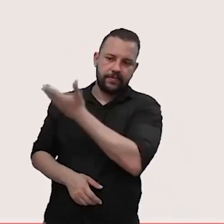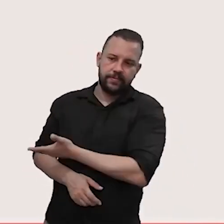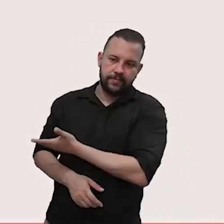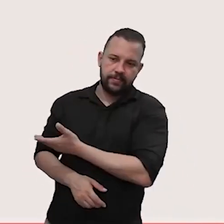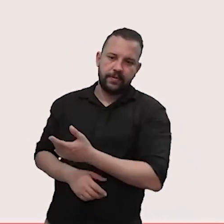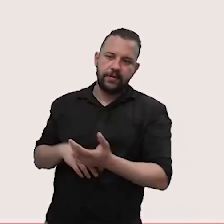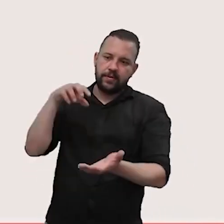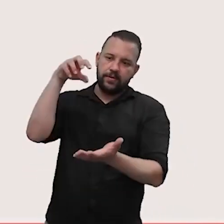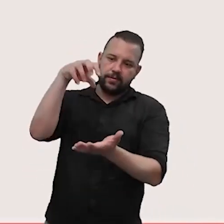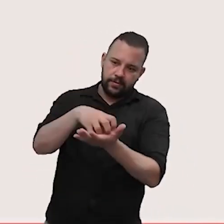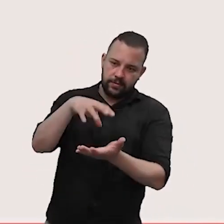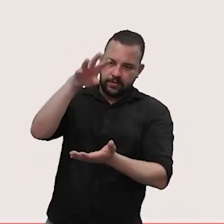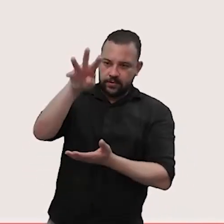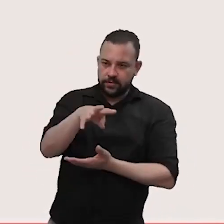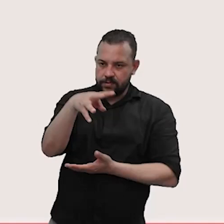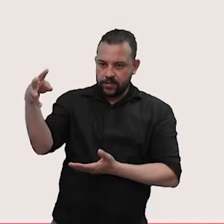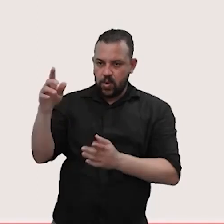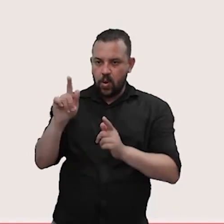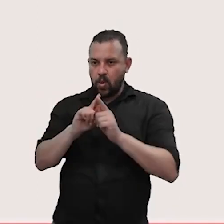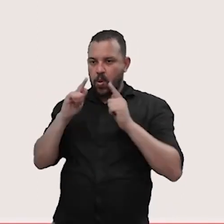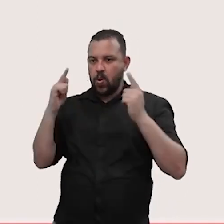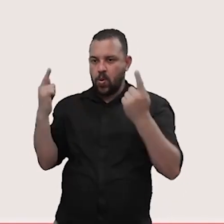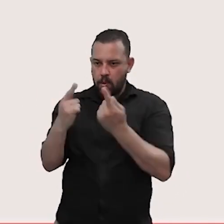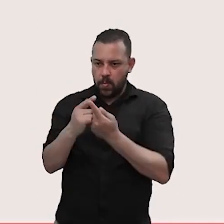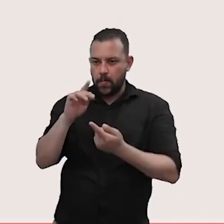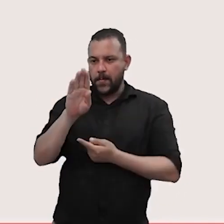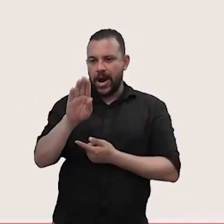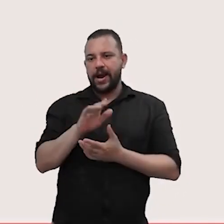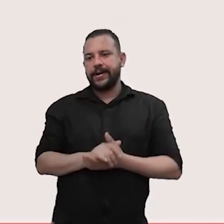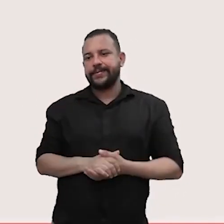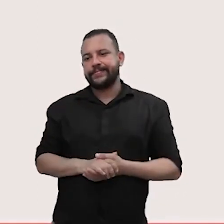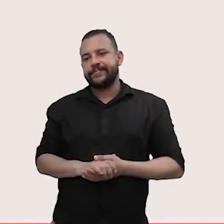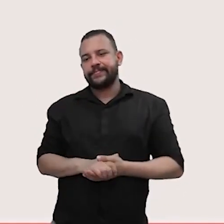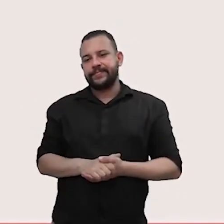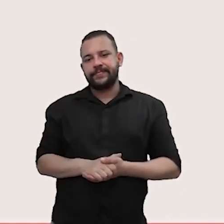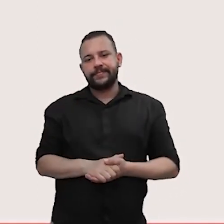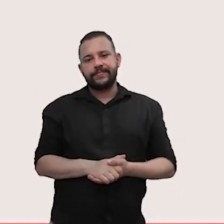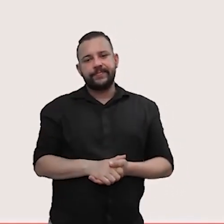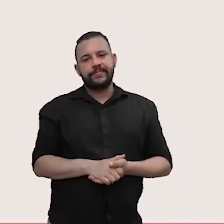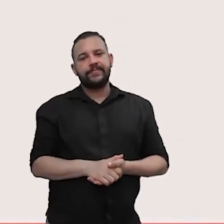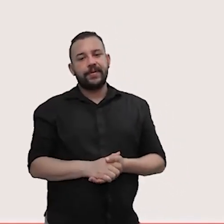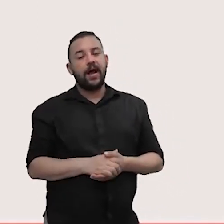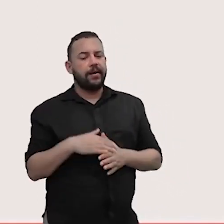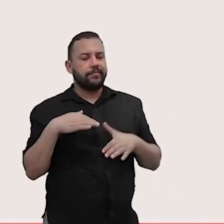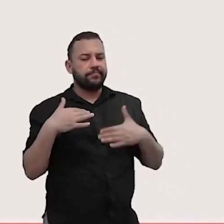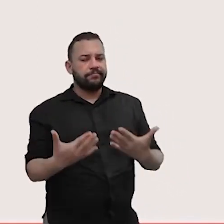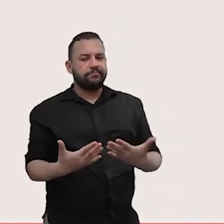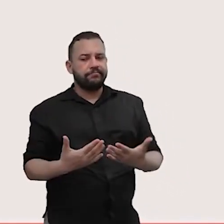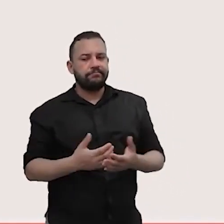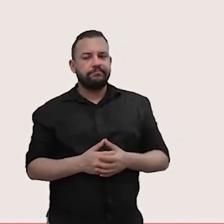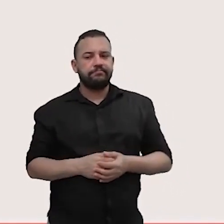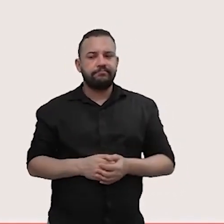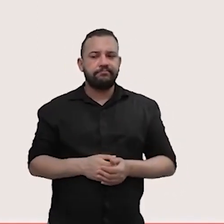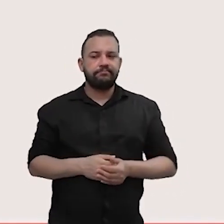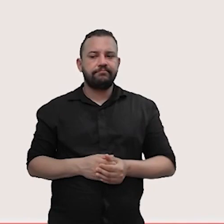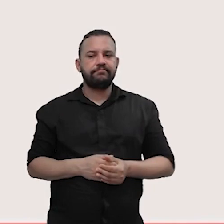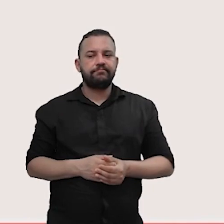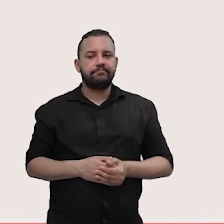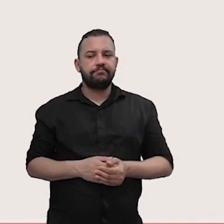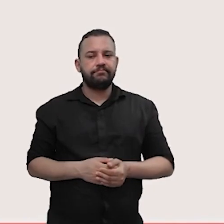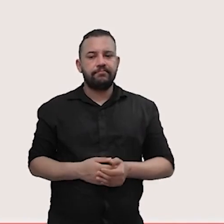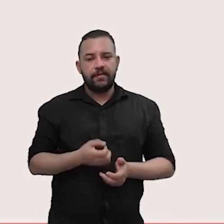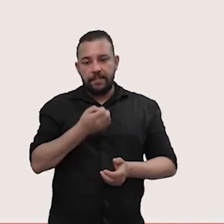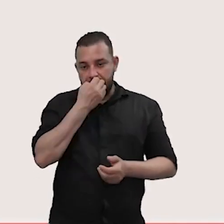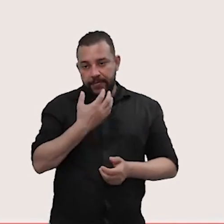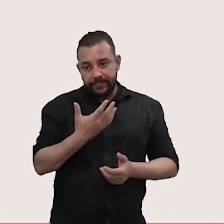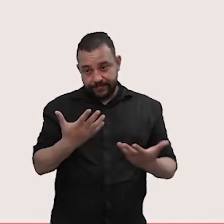periódica o grupo B e tem os seus elementos aí que você pode estar acompanhando, tirar print, voltar, tá bom? Tudo certinho?